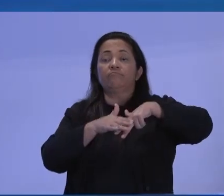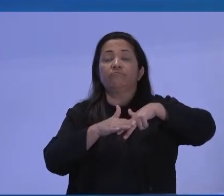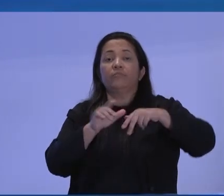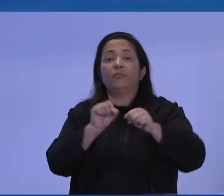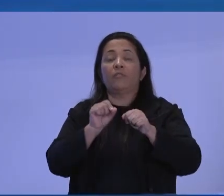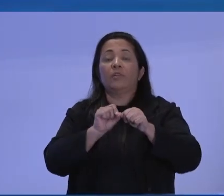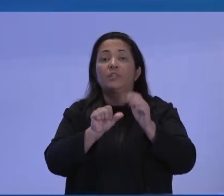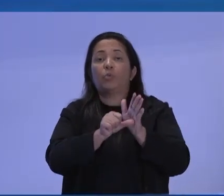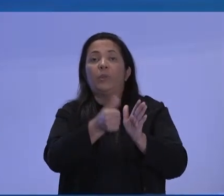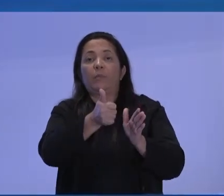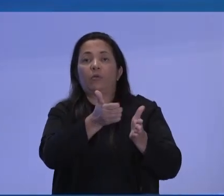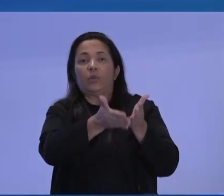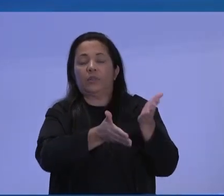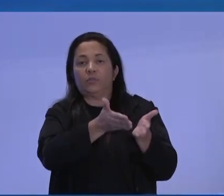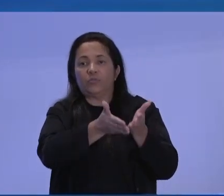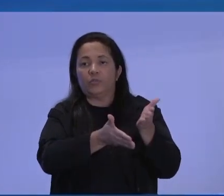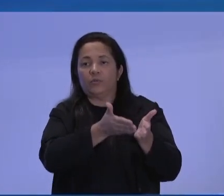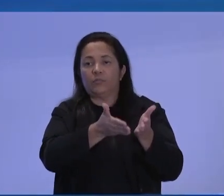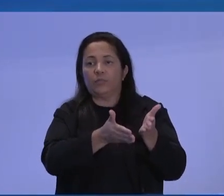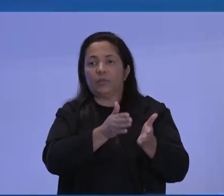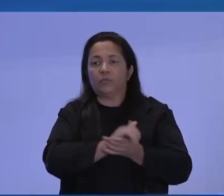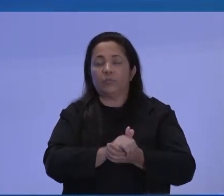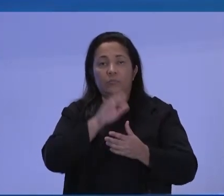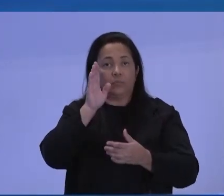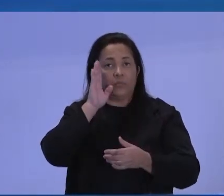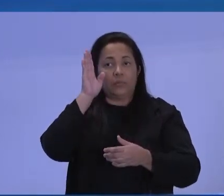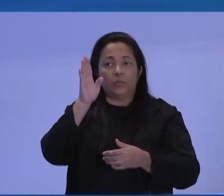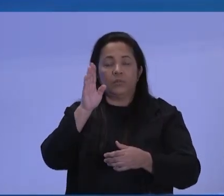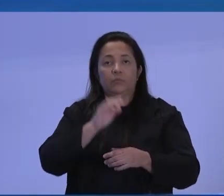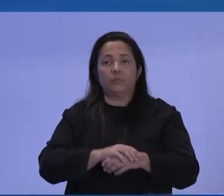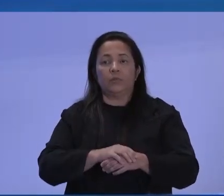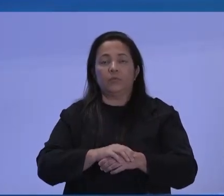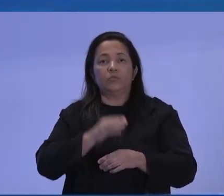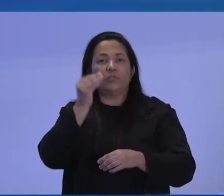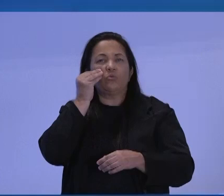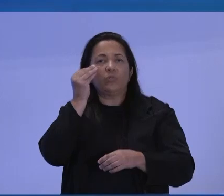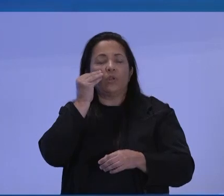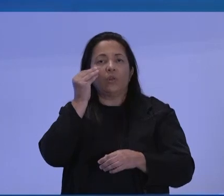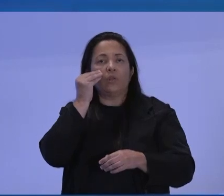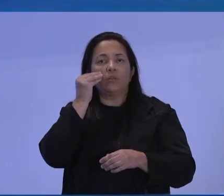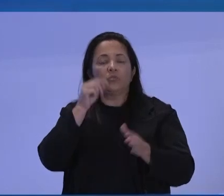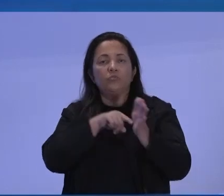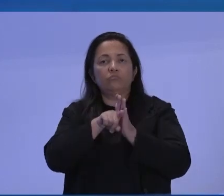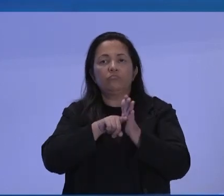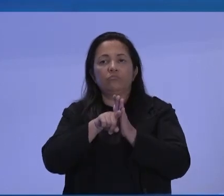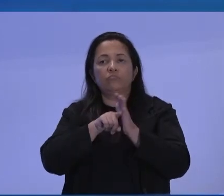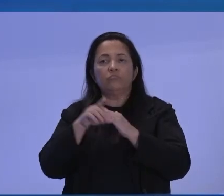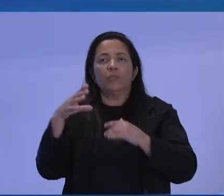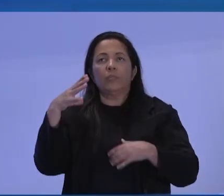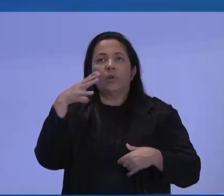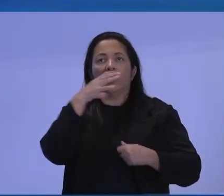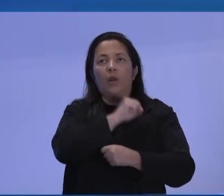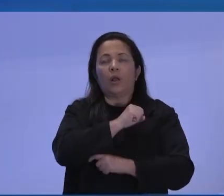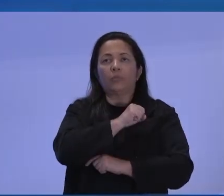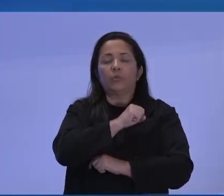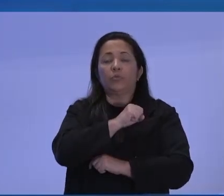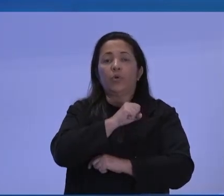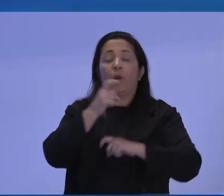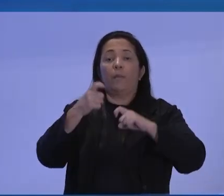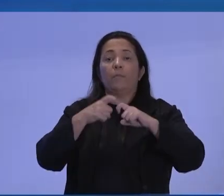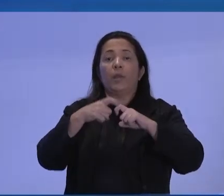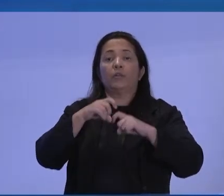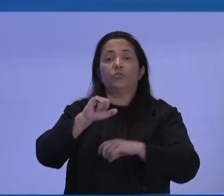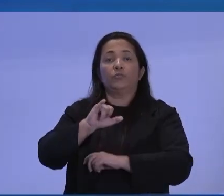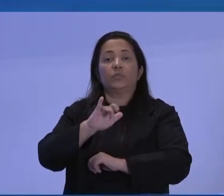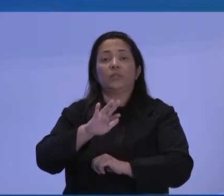atenção primária, principalmente através dos testes M-Flow, como o Dr. Ciro já